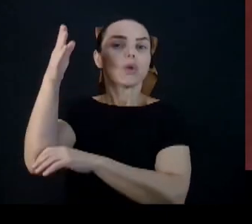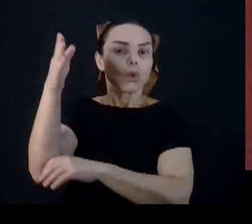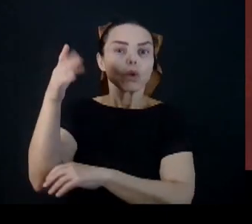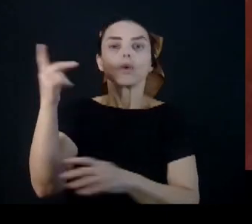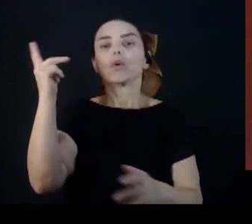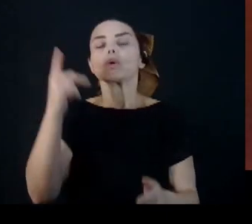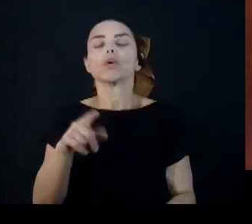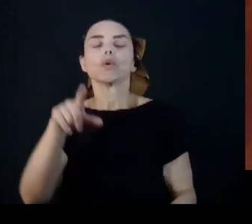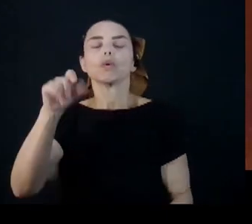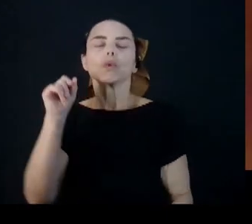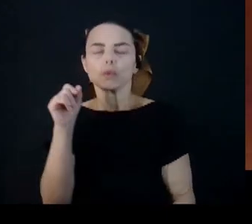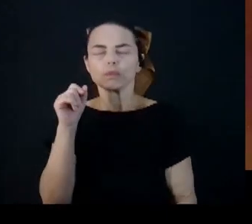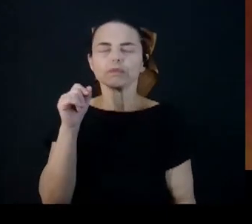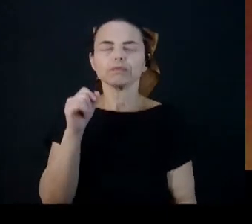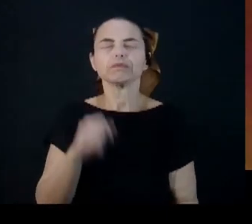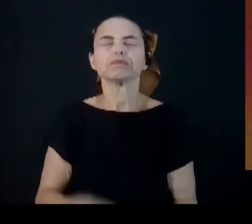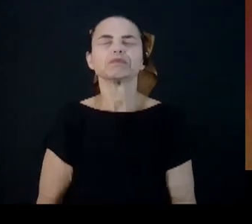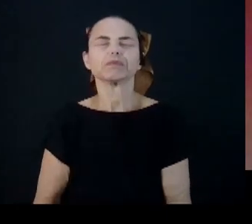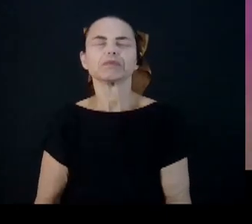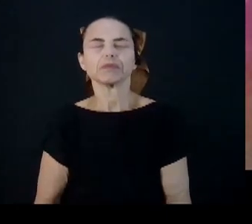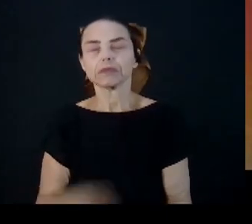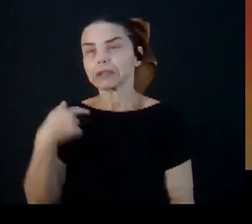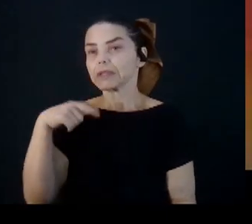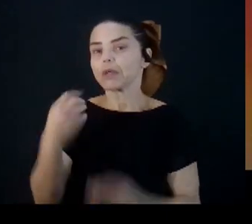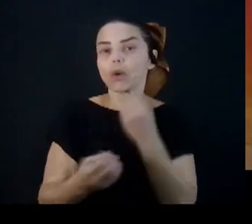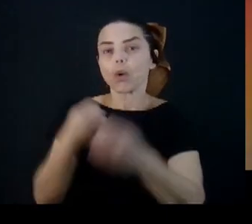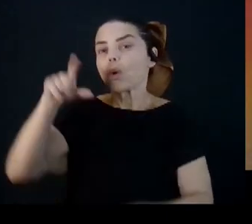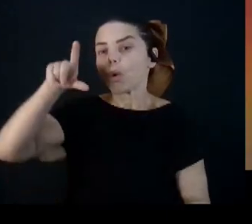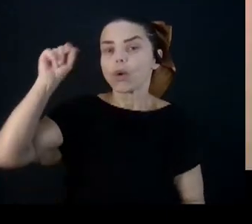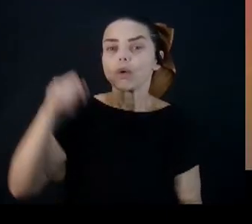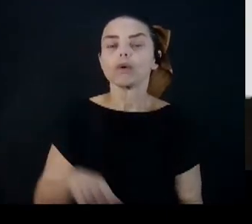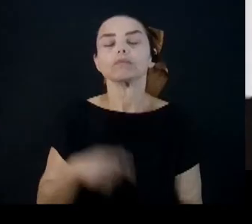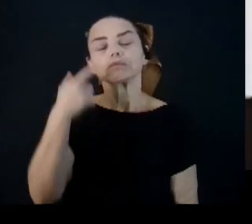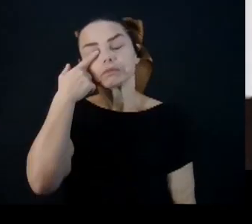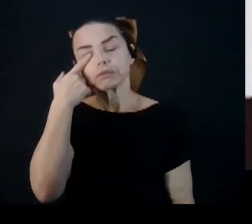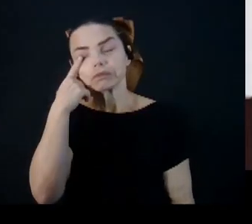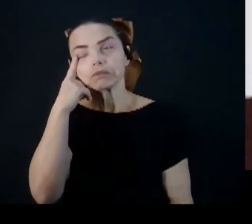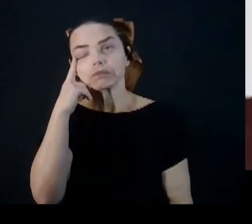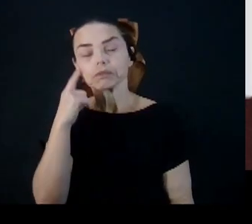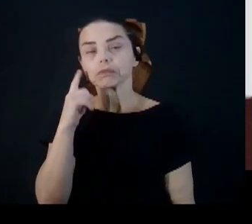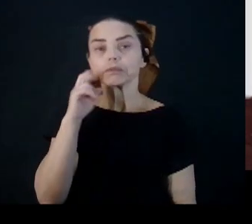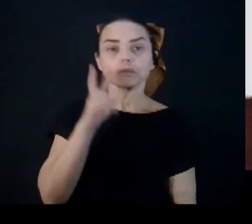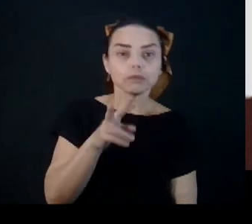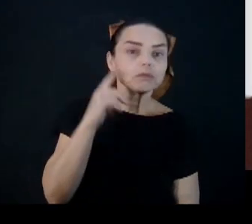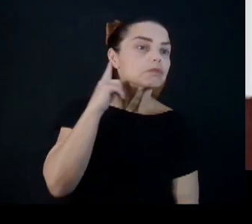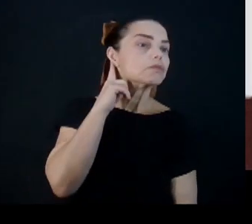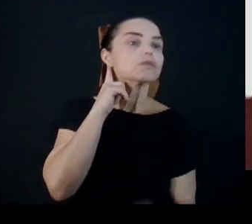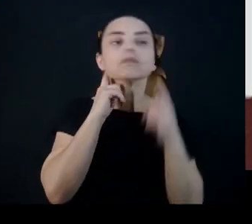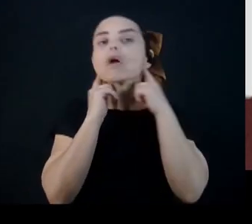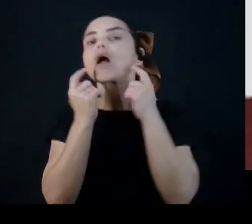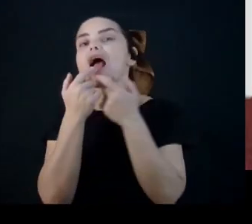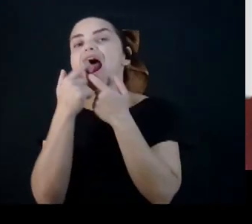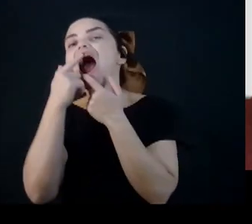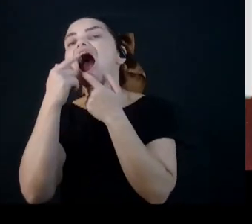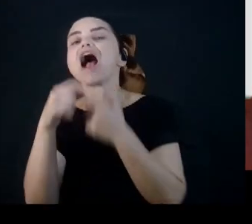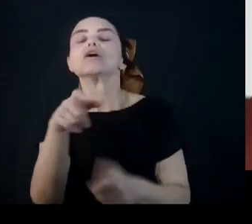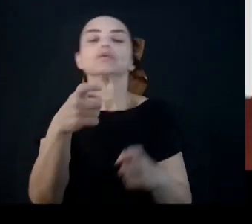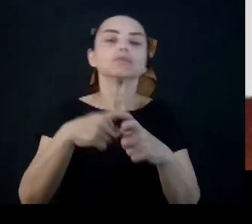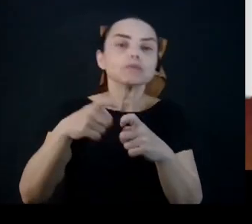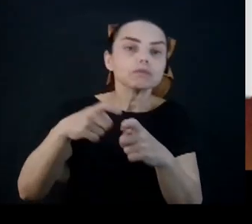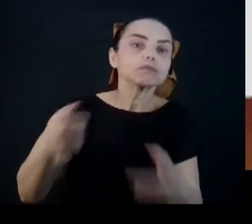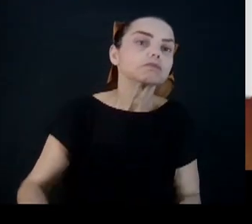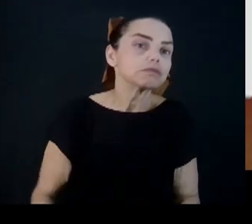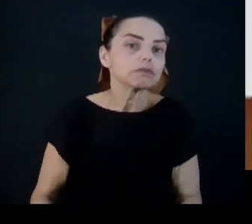escolher os imigrantes. Como que eles escolhiam? Eles olhavam a orelha, o ouvido, abriam a boca, que nem se você estivesse comprando um animal